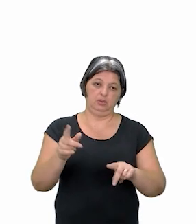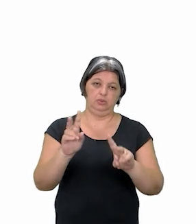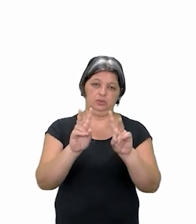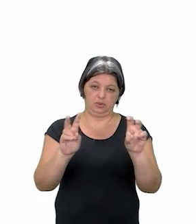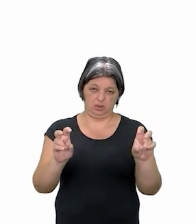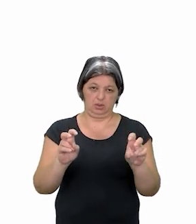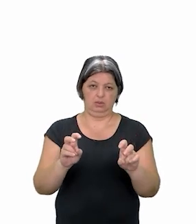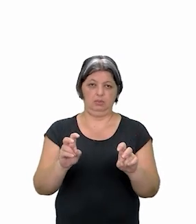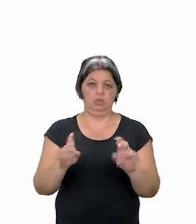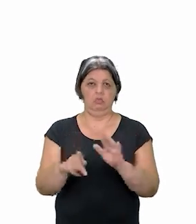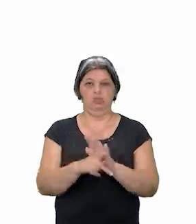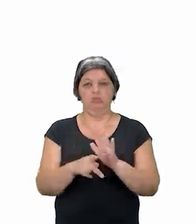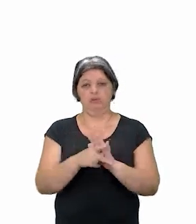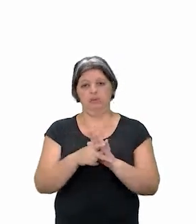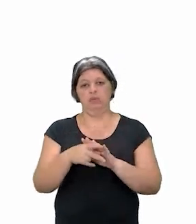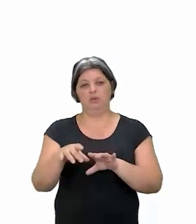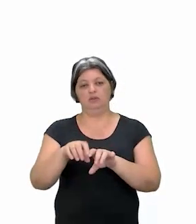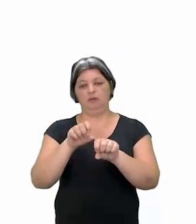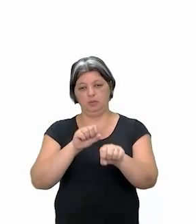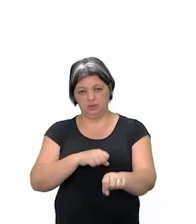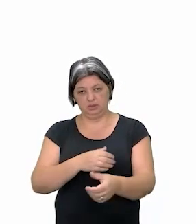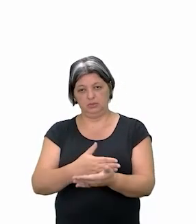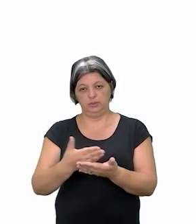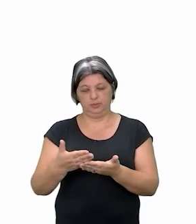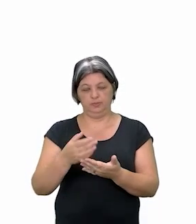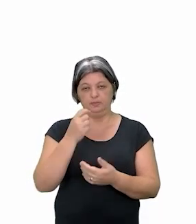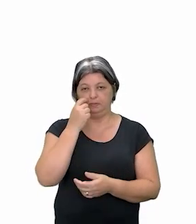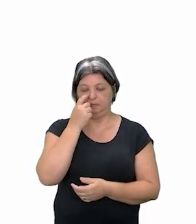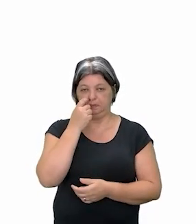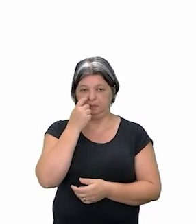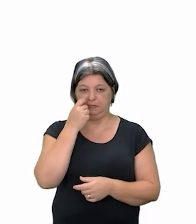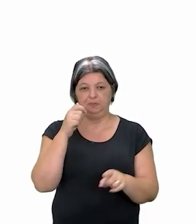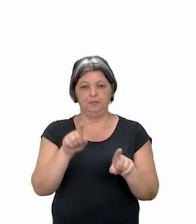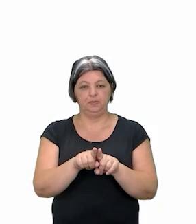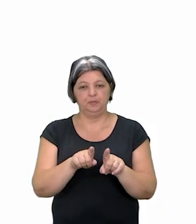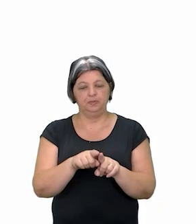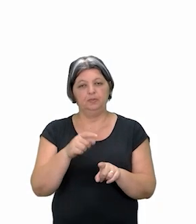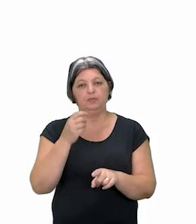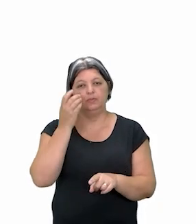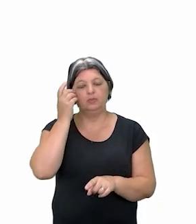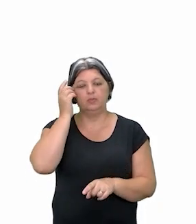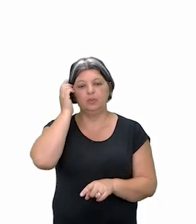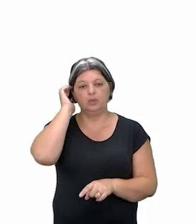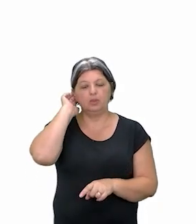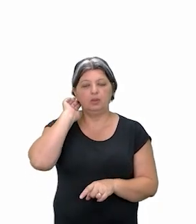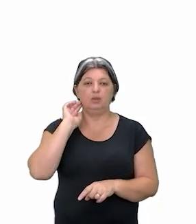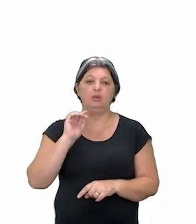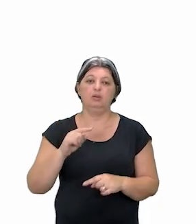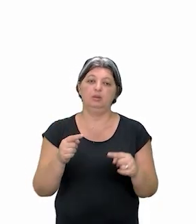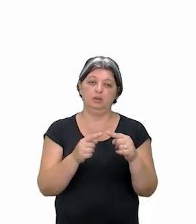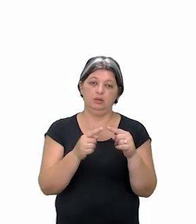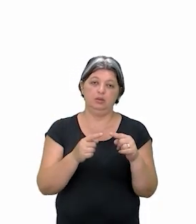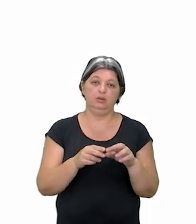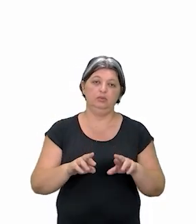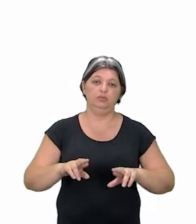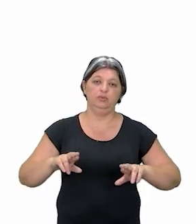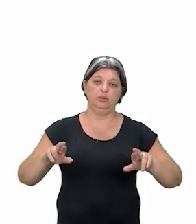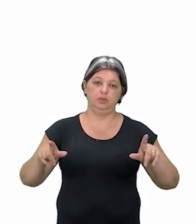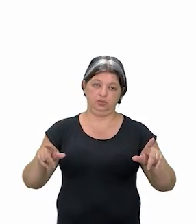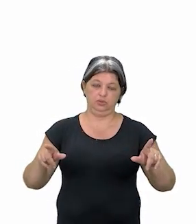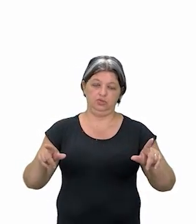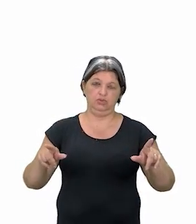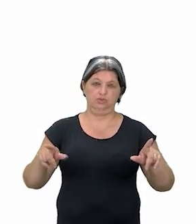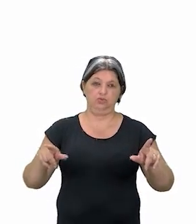em formação, na nossa formação inicial, né, trazer um pouco aí esses referenciais teóricos que falam das